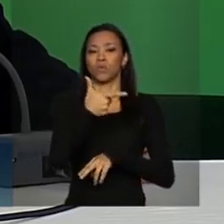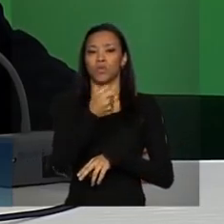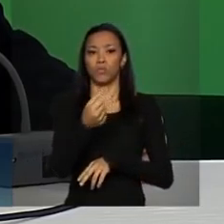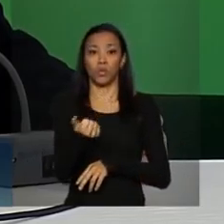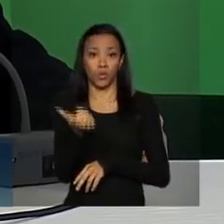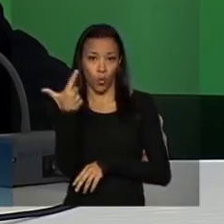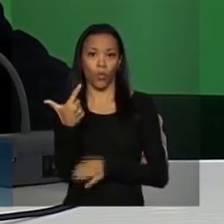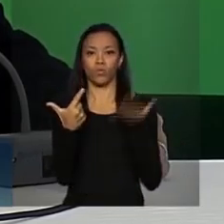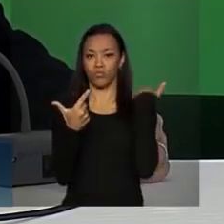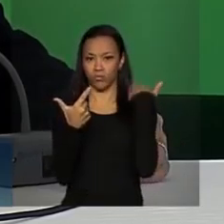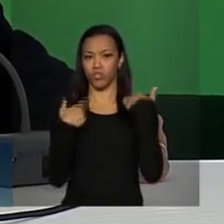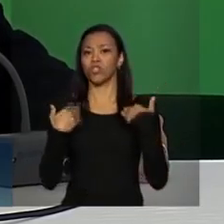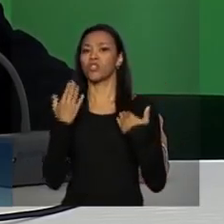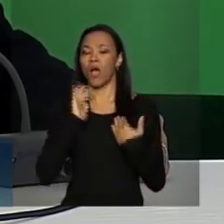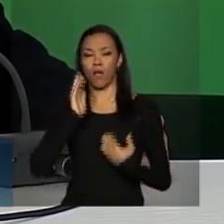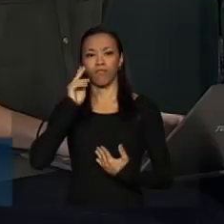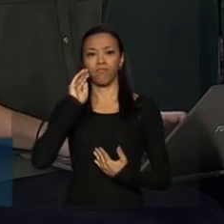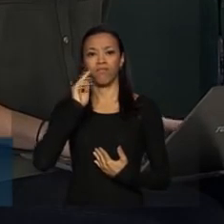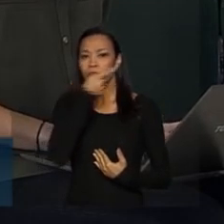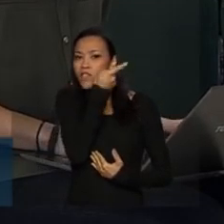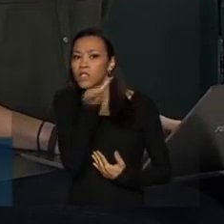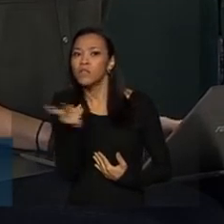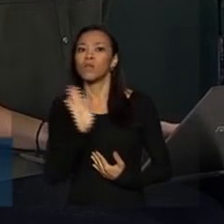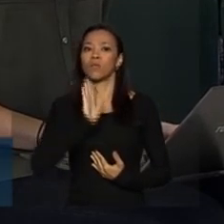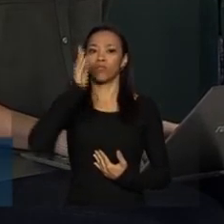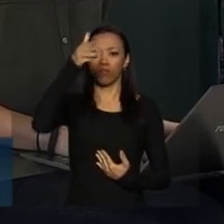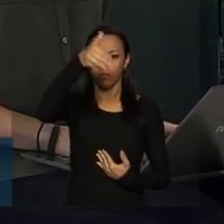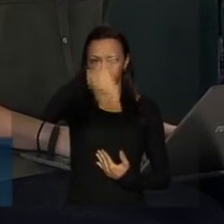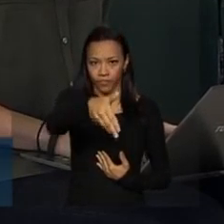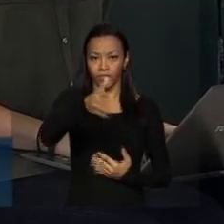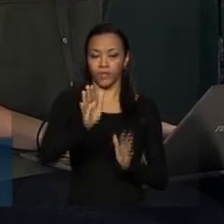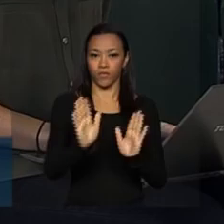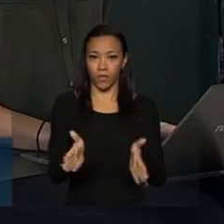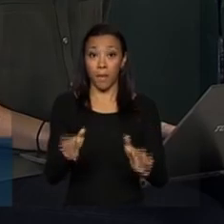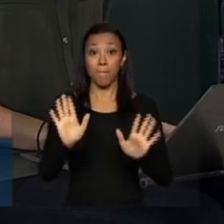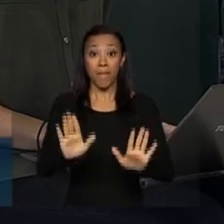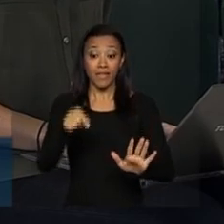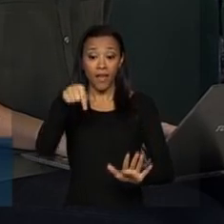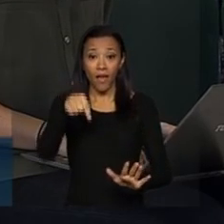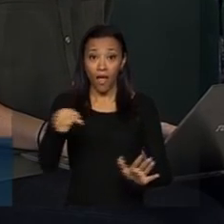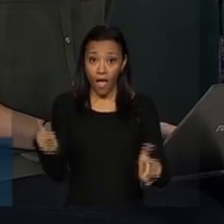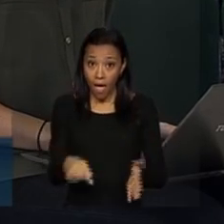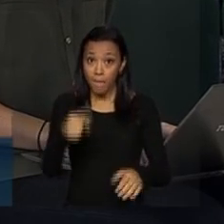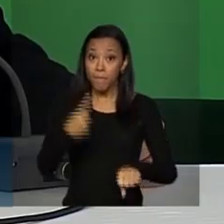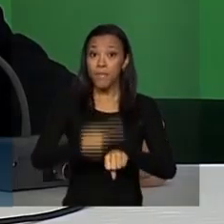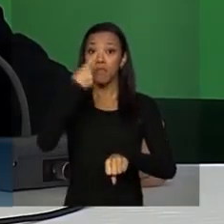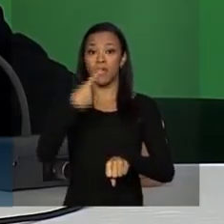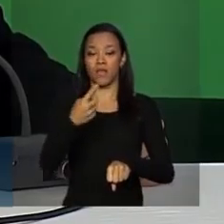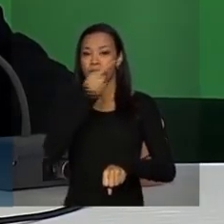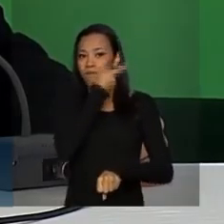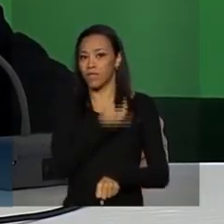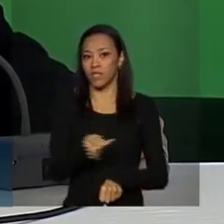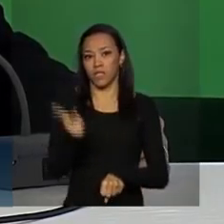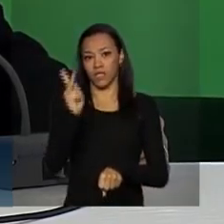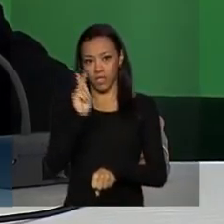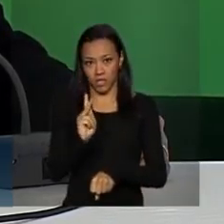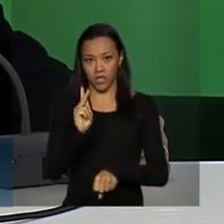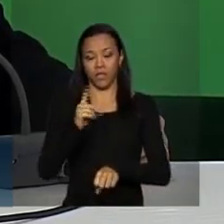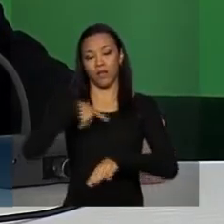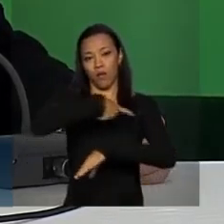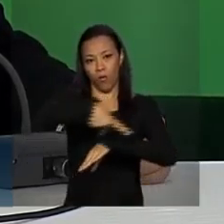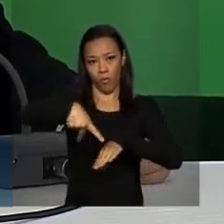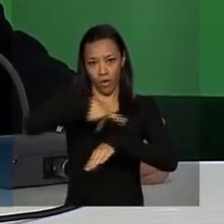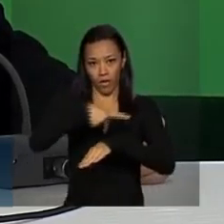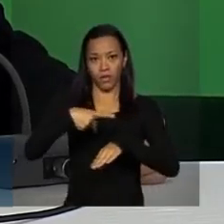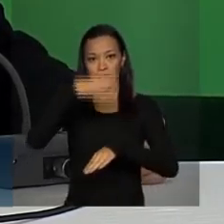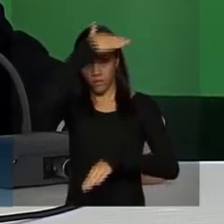do G20, que foi realizada em Los Cabos, mas essa é a primeira visita de Estado dela ao México.